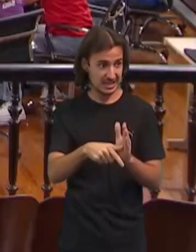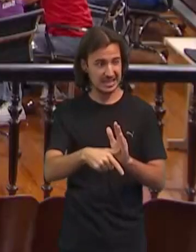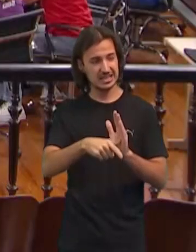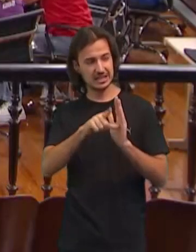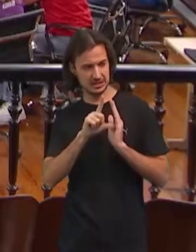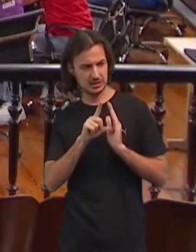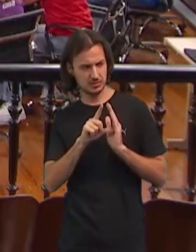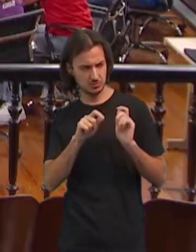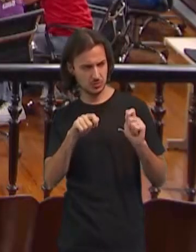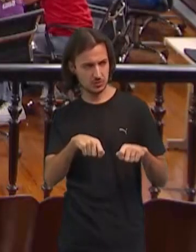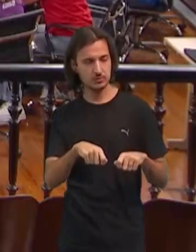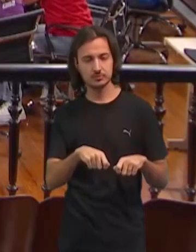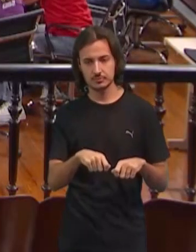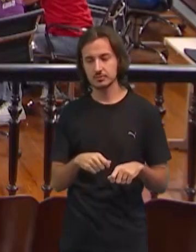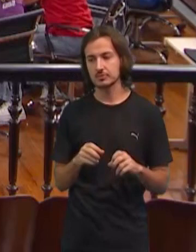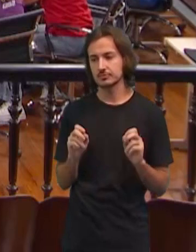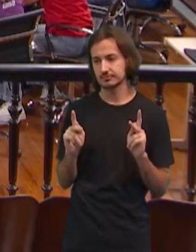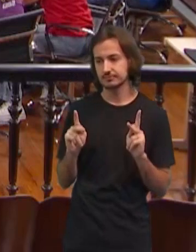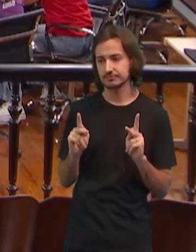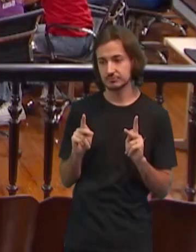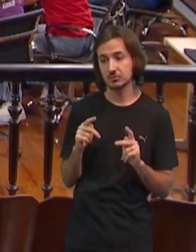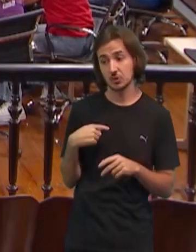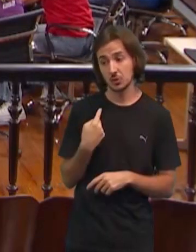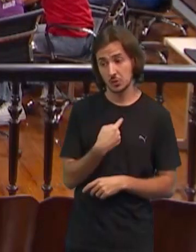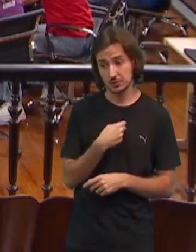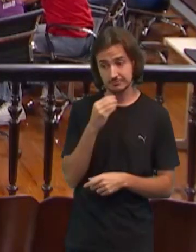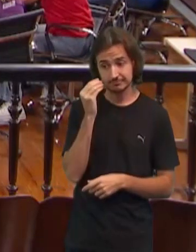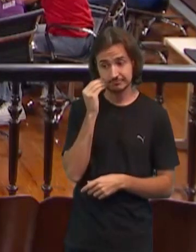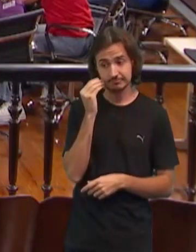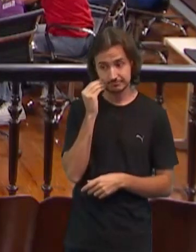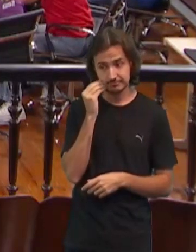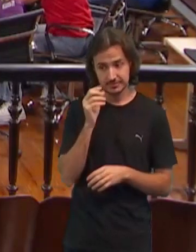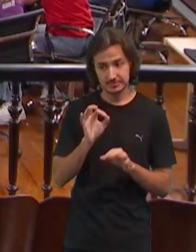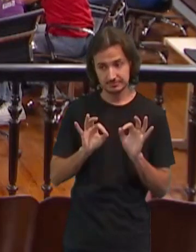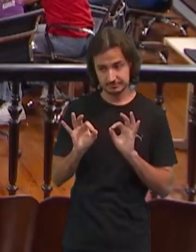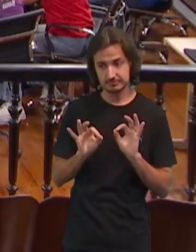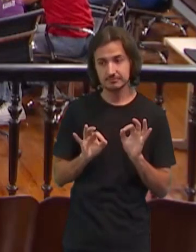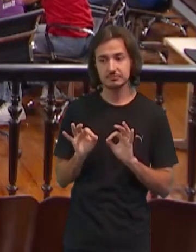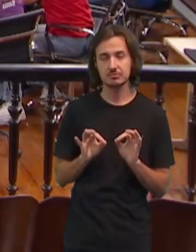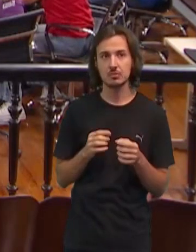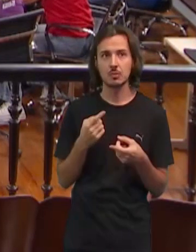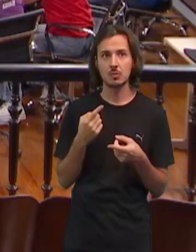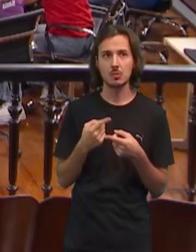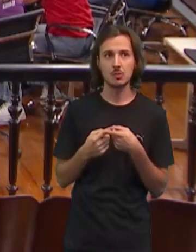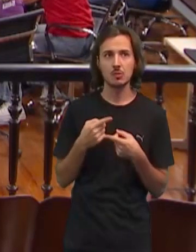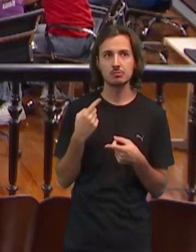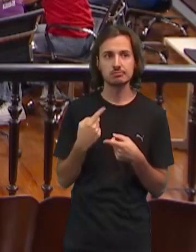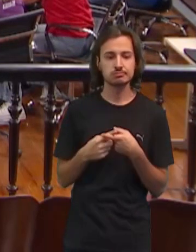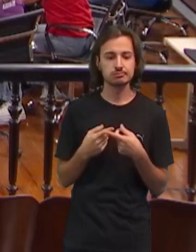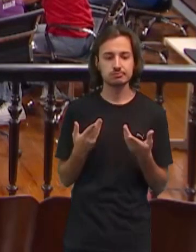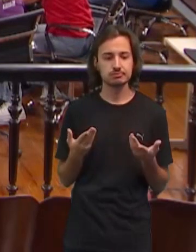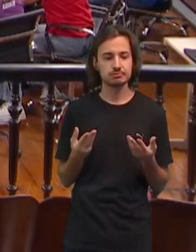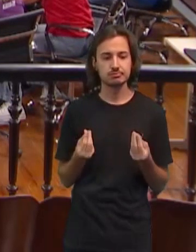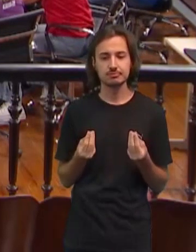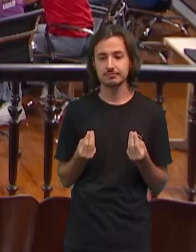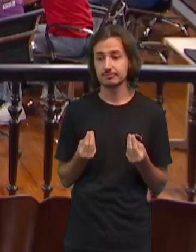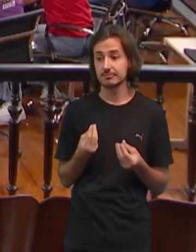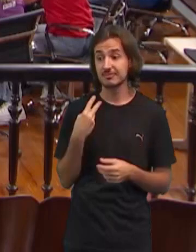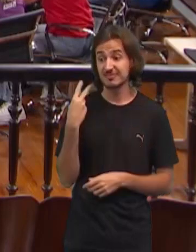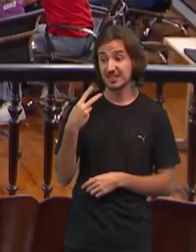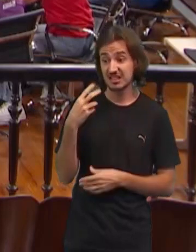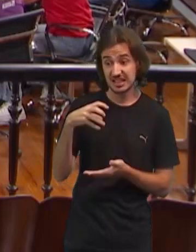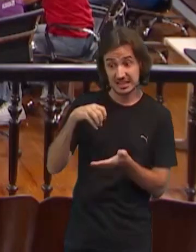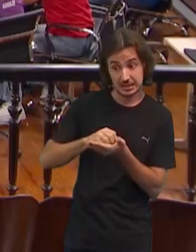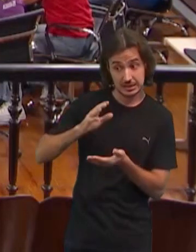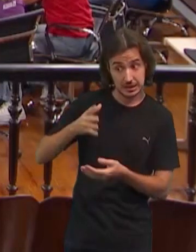aqui regimentalmente, vereador Wagner, se há essa possibilidade, até mesmo porque eu não sei nem se tem vereador já inscrito.